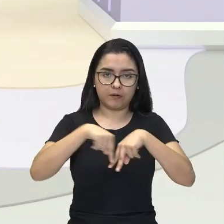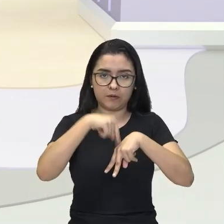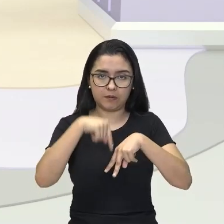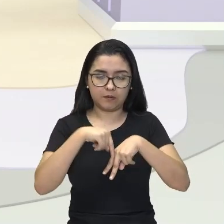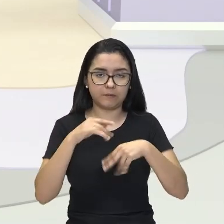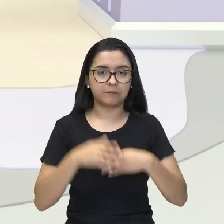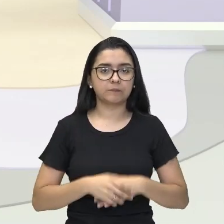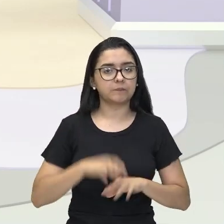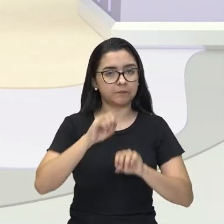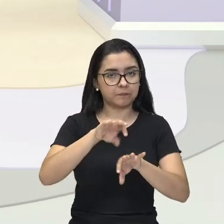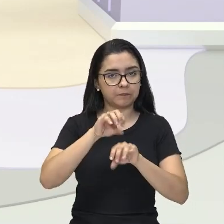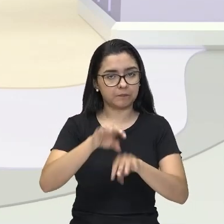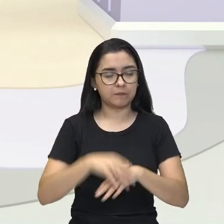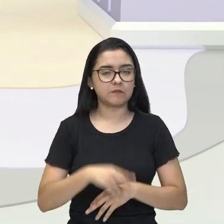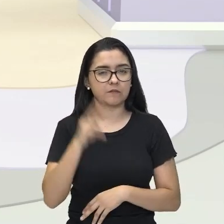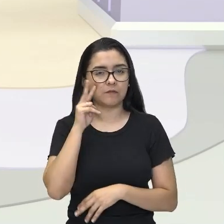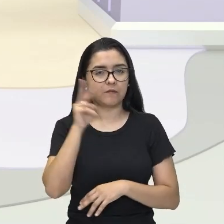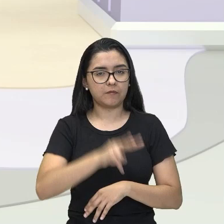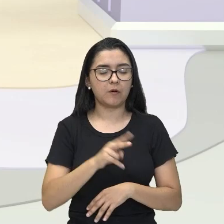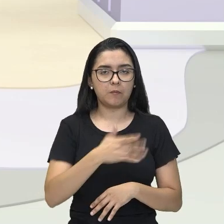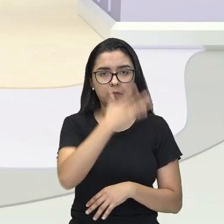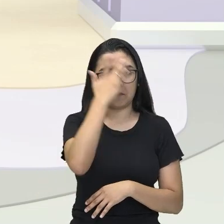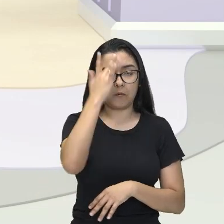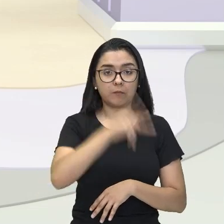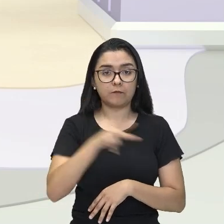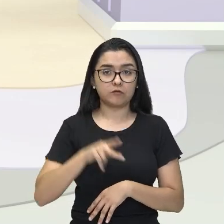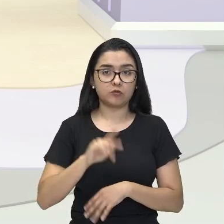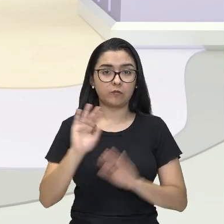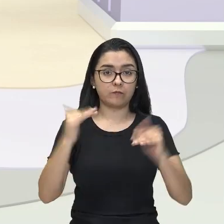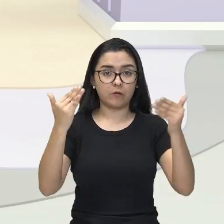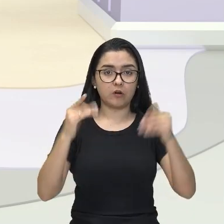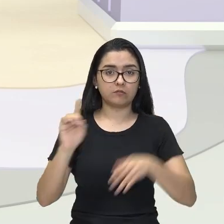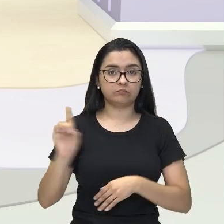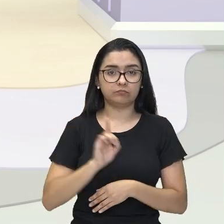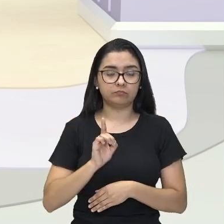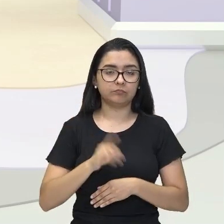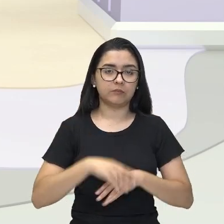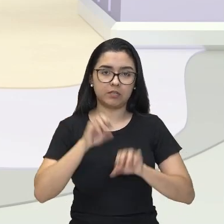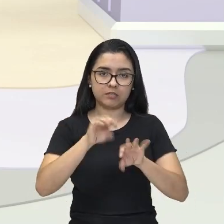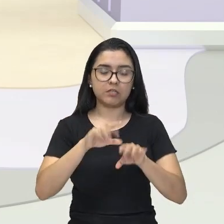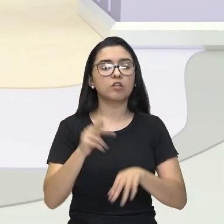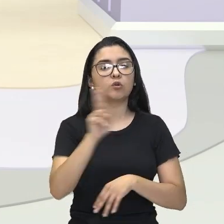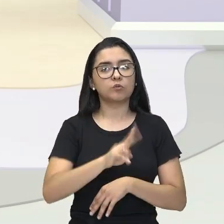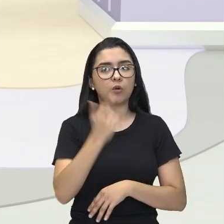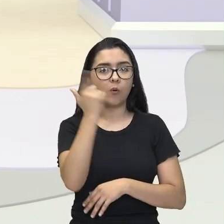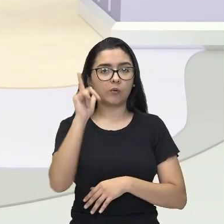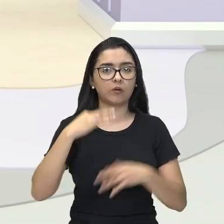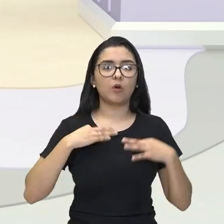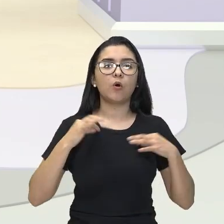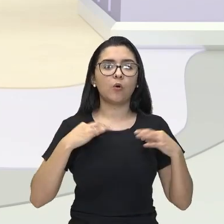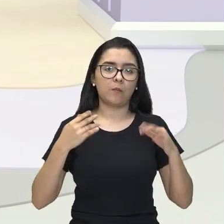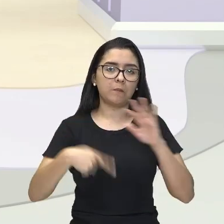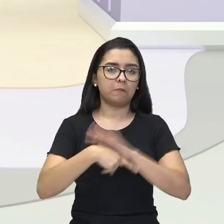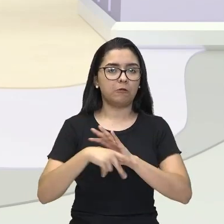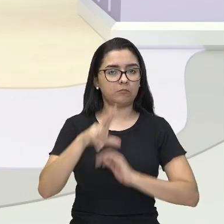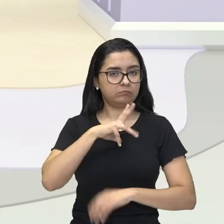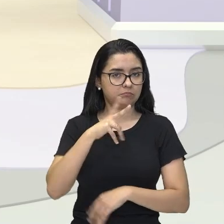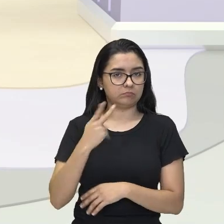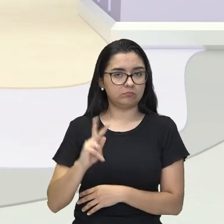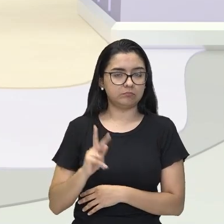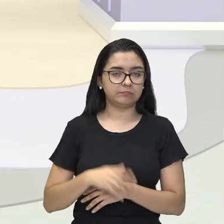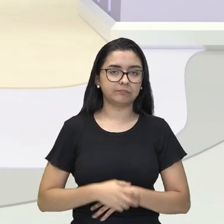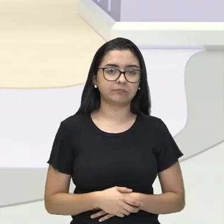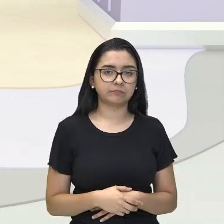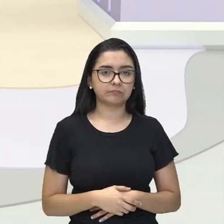convidado para um quadro de atividades, ele vem com alguma outra roupa, é uma roupa pessoal dele que não é um